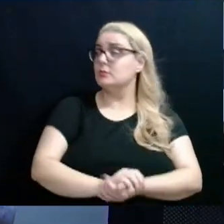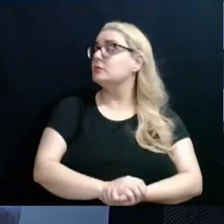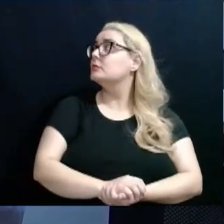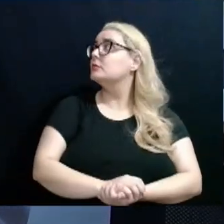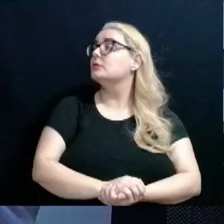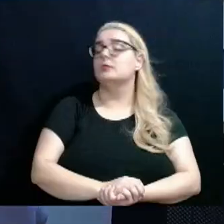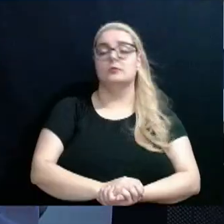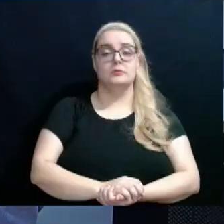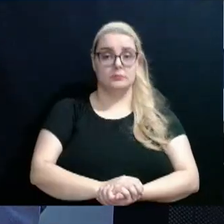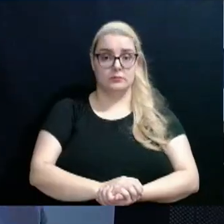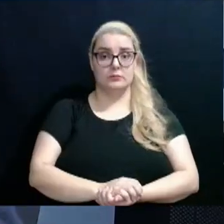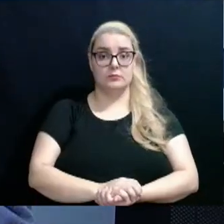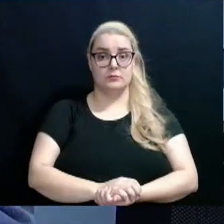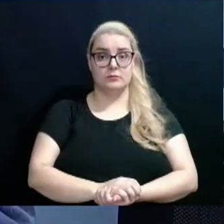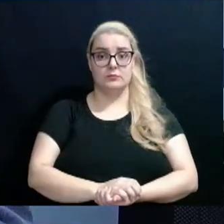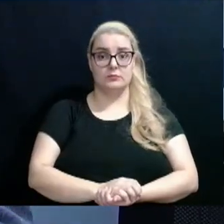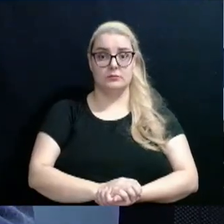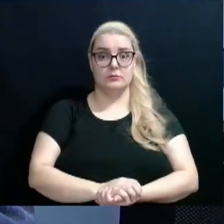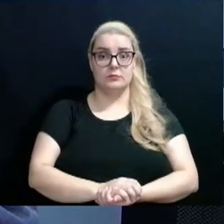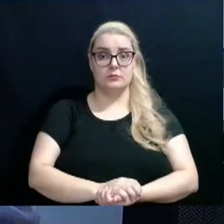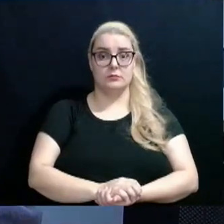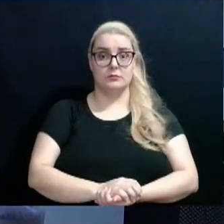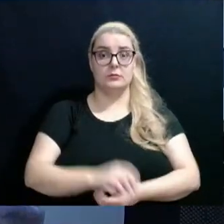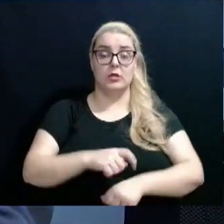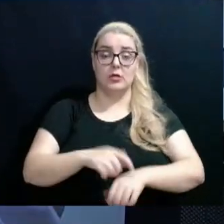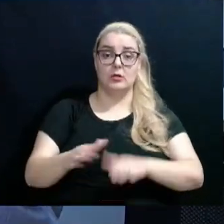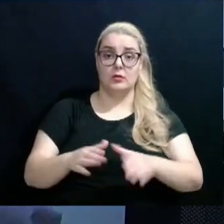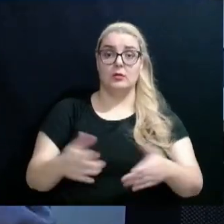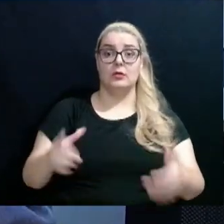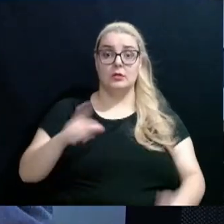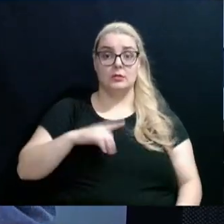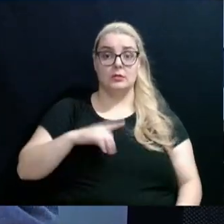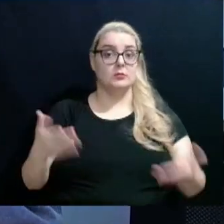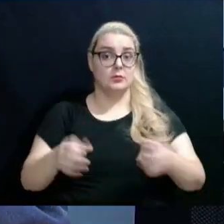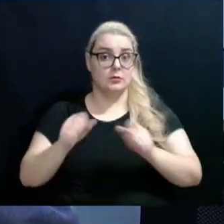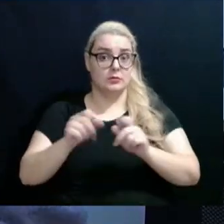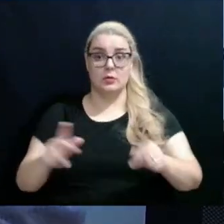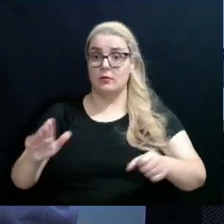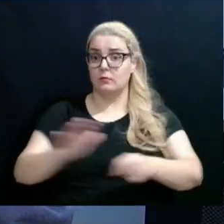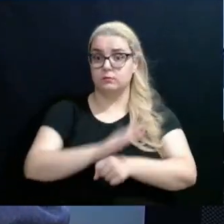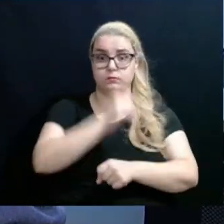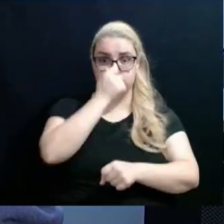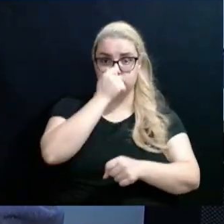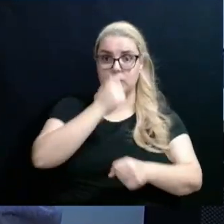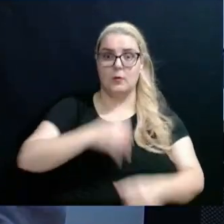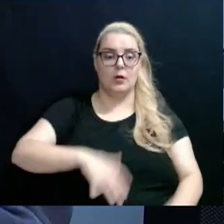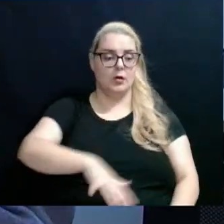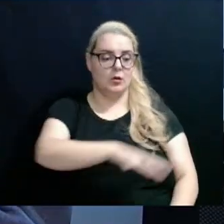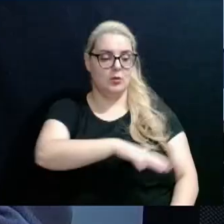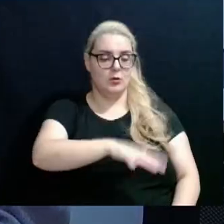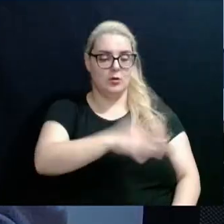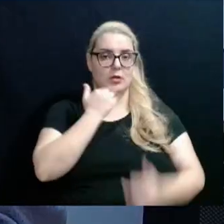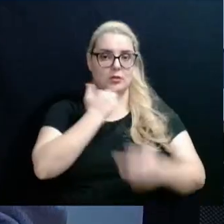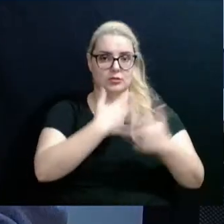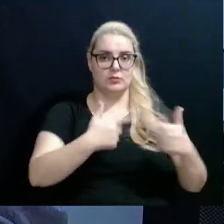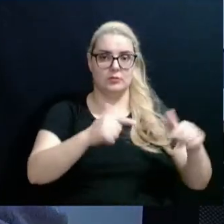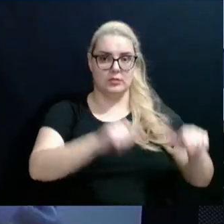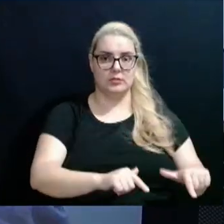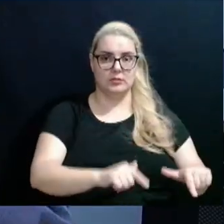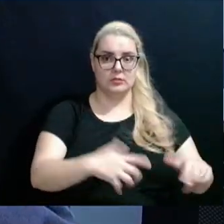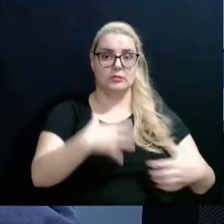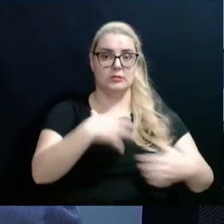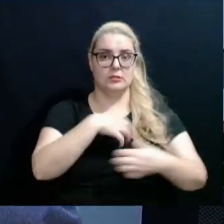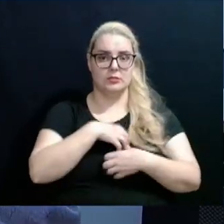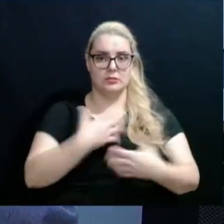pela situação que nós temos hoje no shopping, sempre lotada para a alimentação, e a gente sente que tem que dar